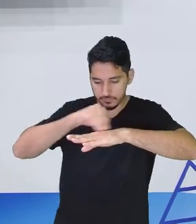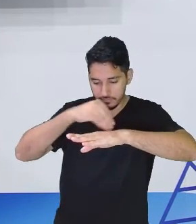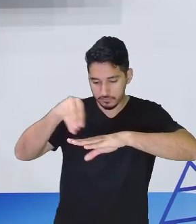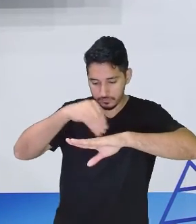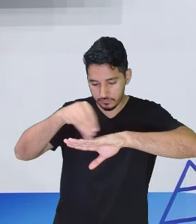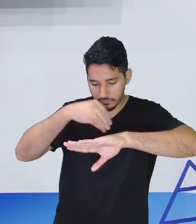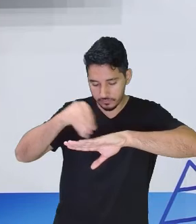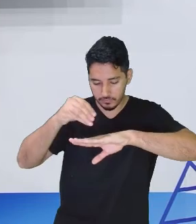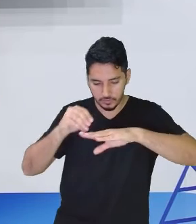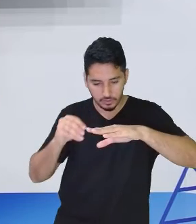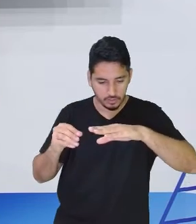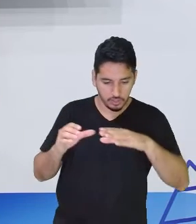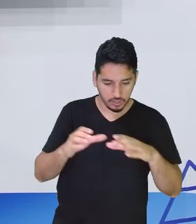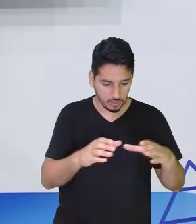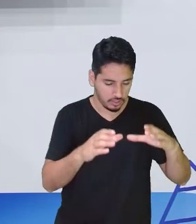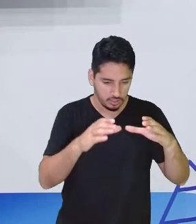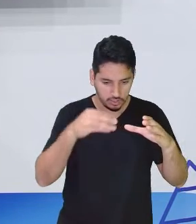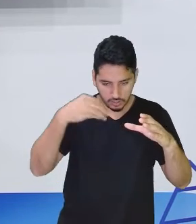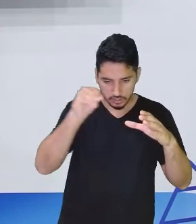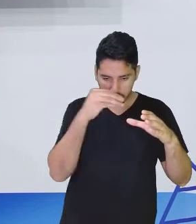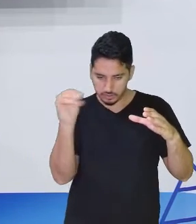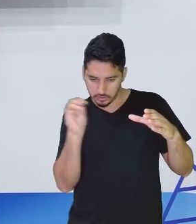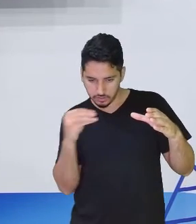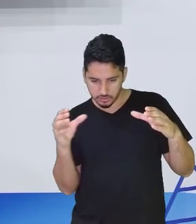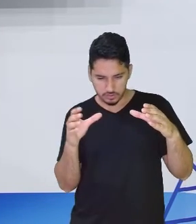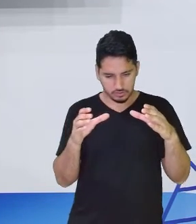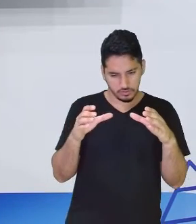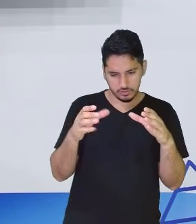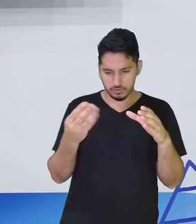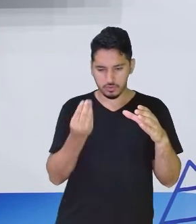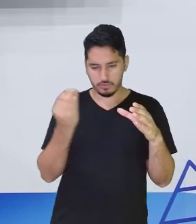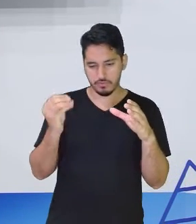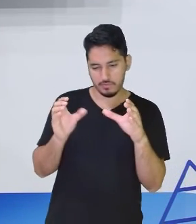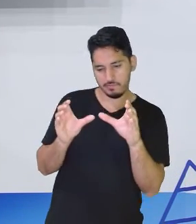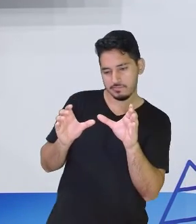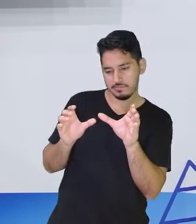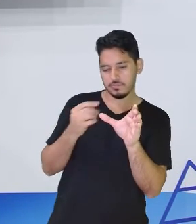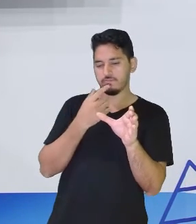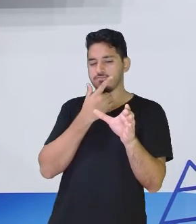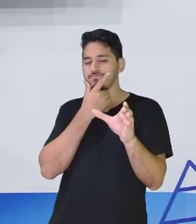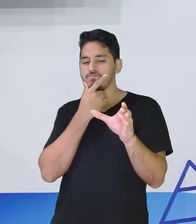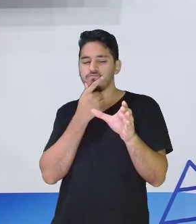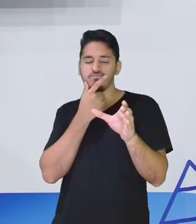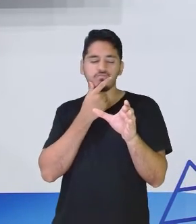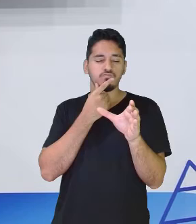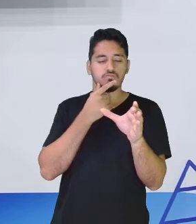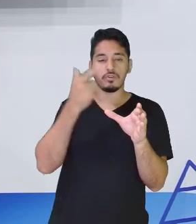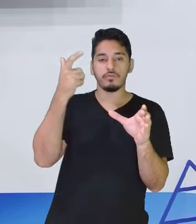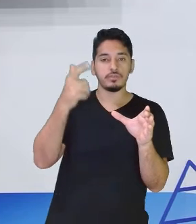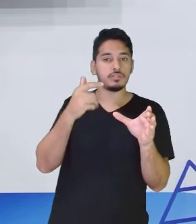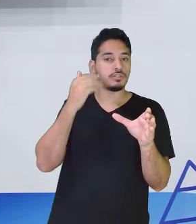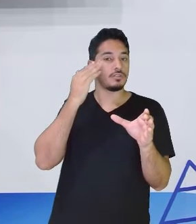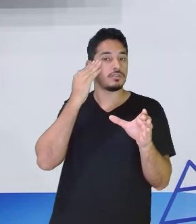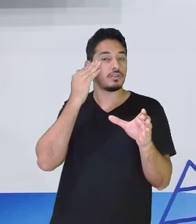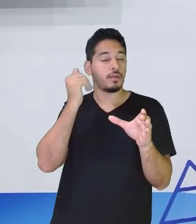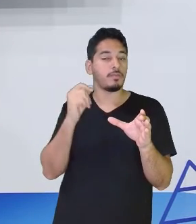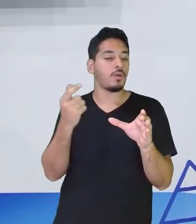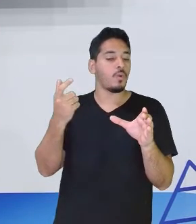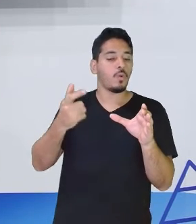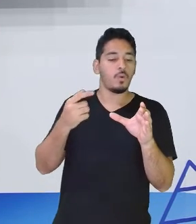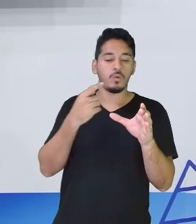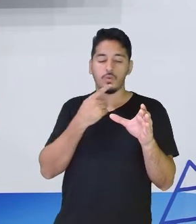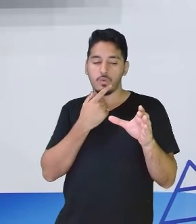com esse formato, com a maneira que foi modelada, eles vão saber dizer muito a respeito